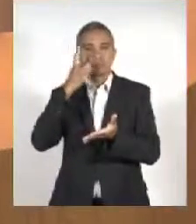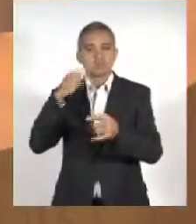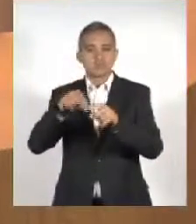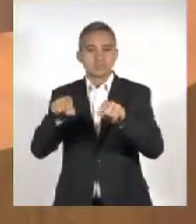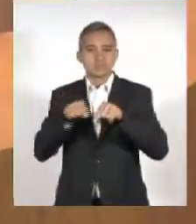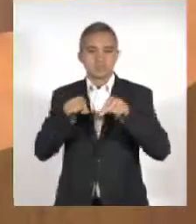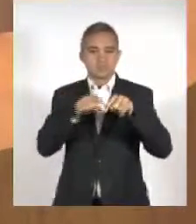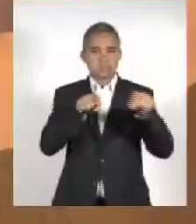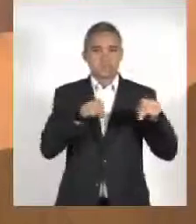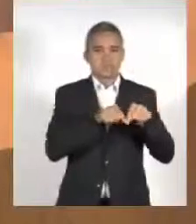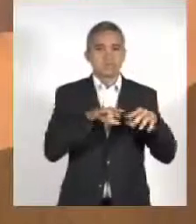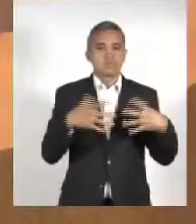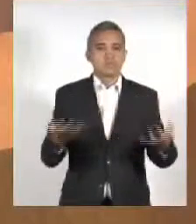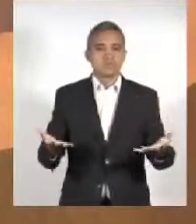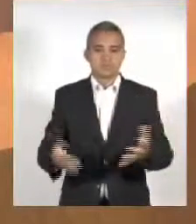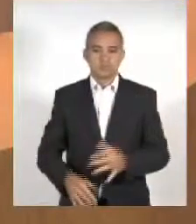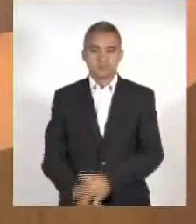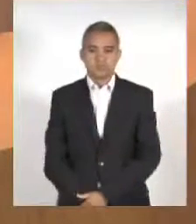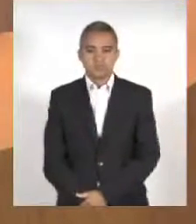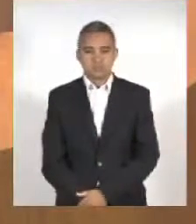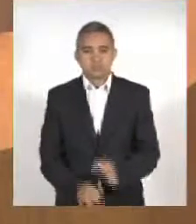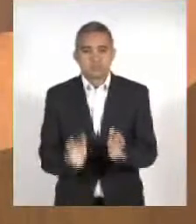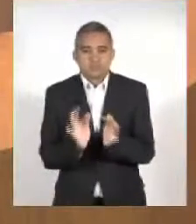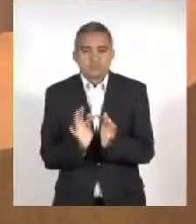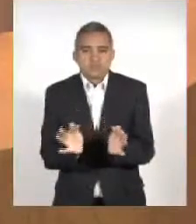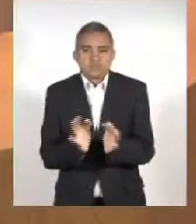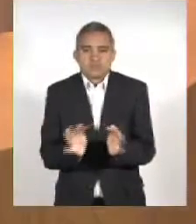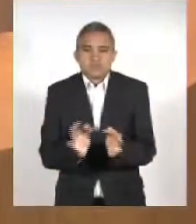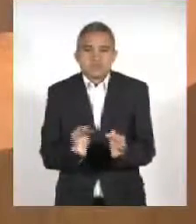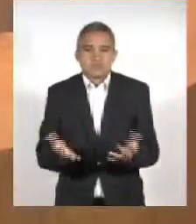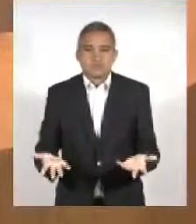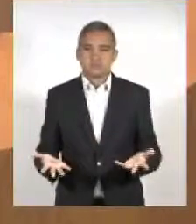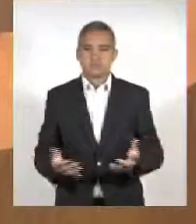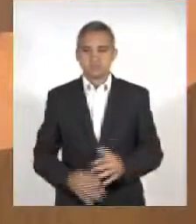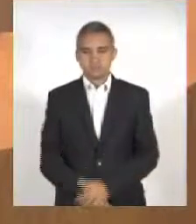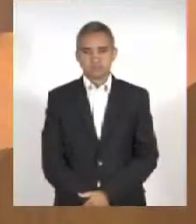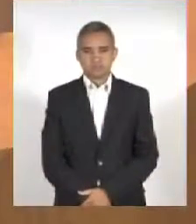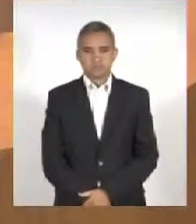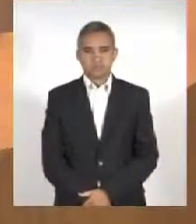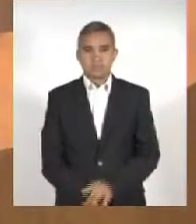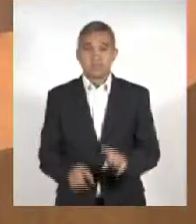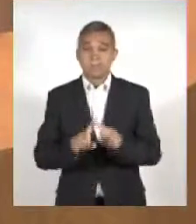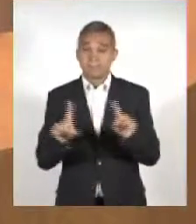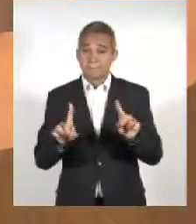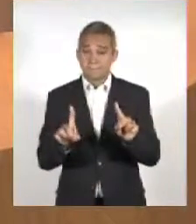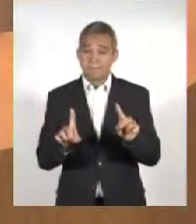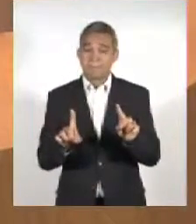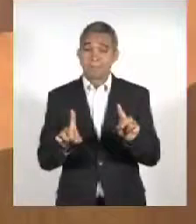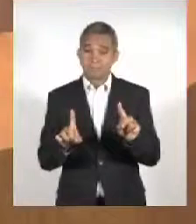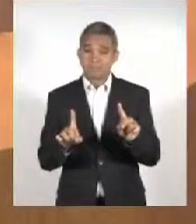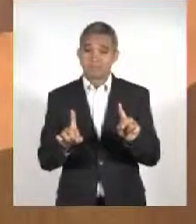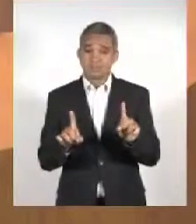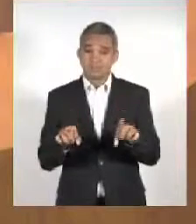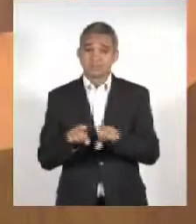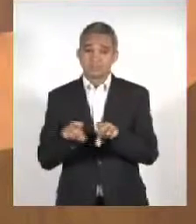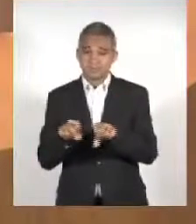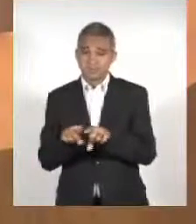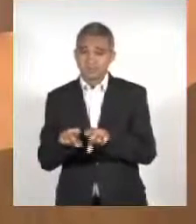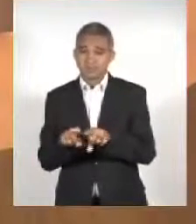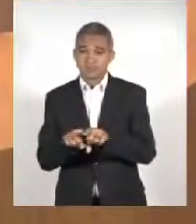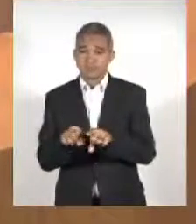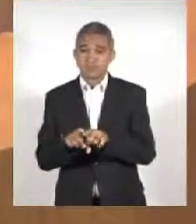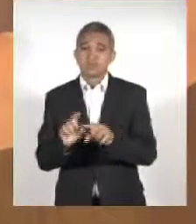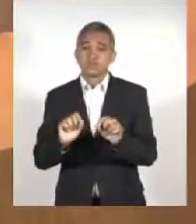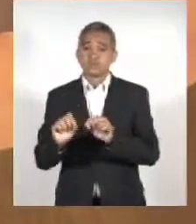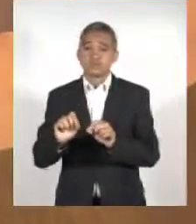gabinetes. É algo tão simples, é algo tão banal, mas ao mesmo tempo também dá à pessoa